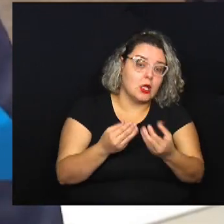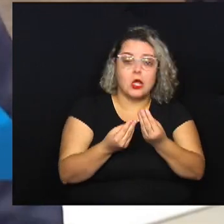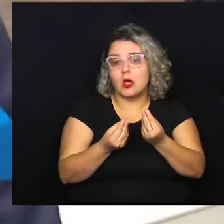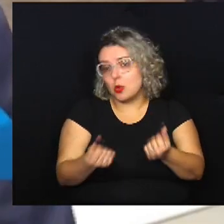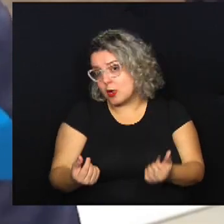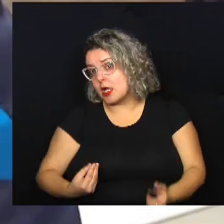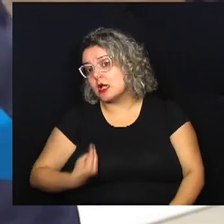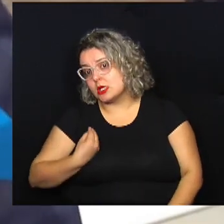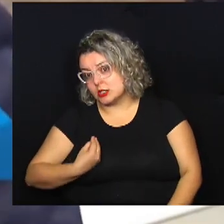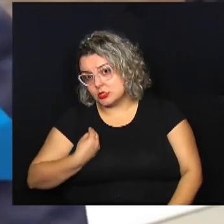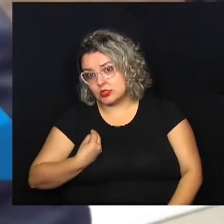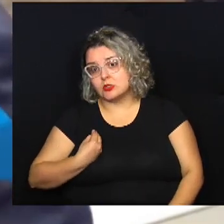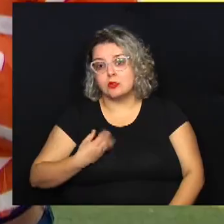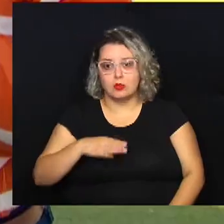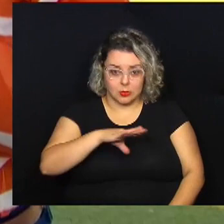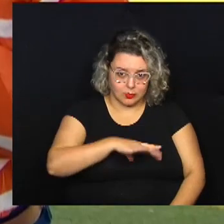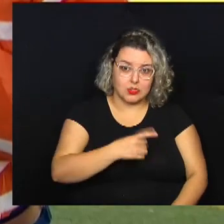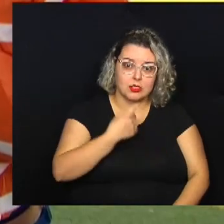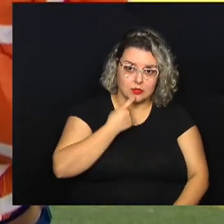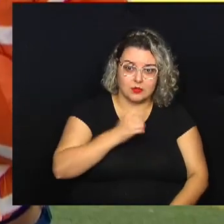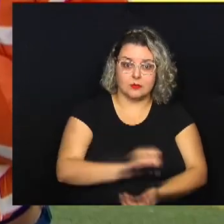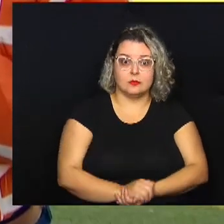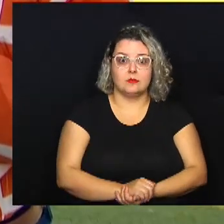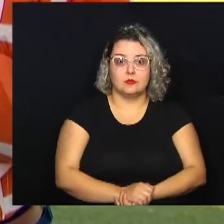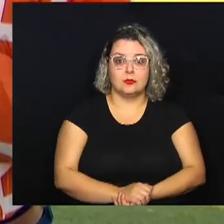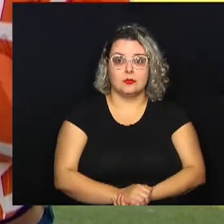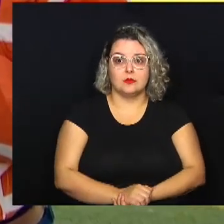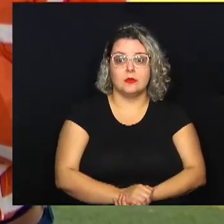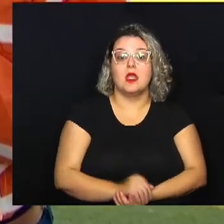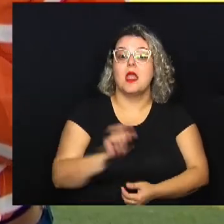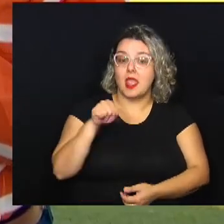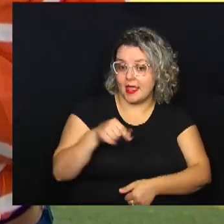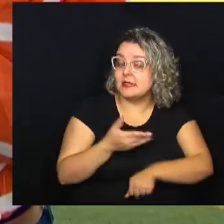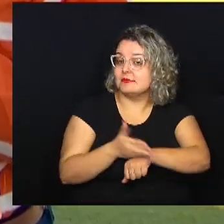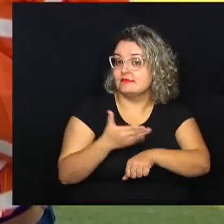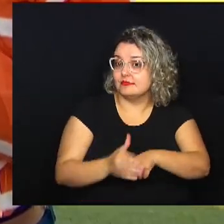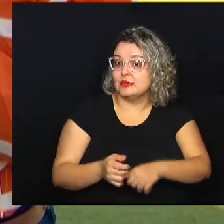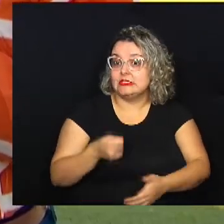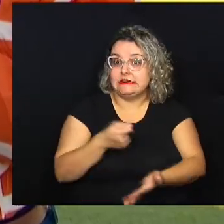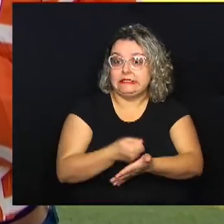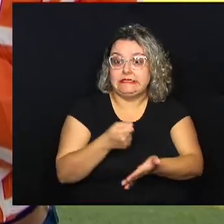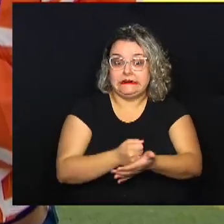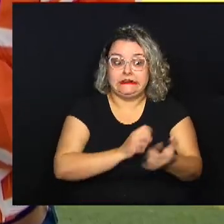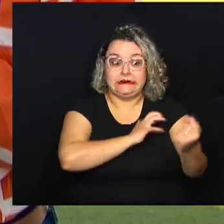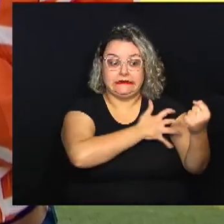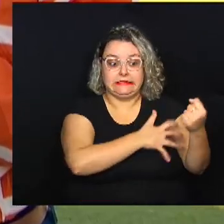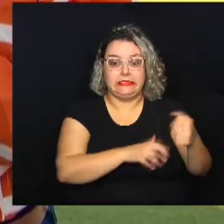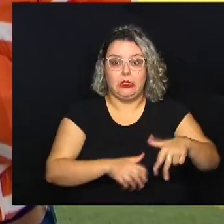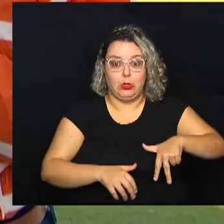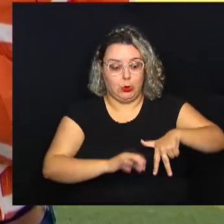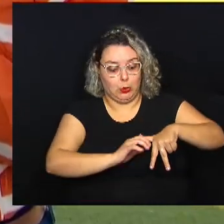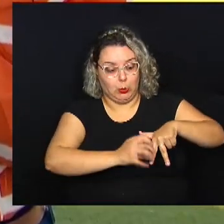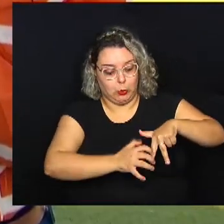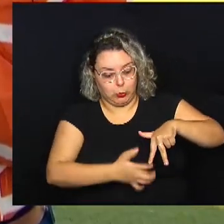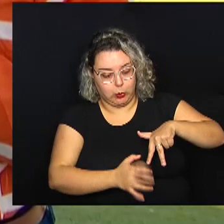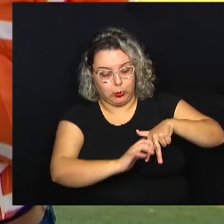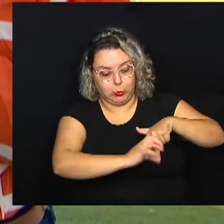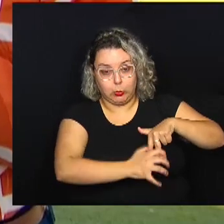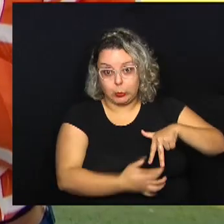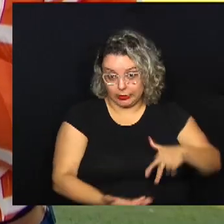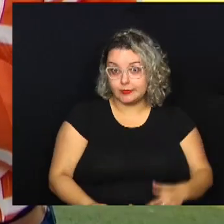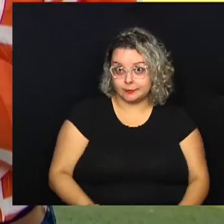vida aqui para o município de Campinas. O slackline exige muito dos músculos, principalmente dos membros